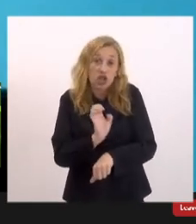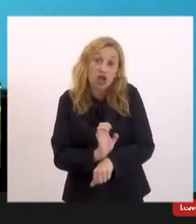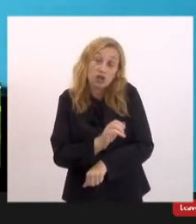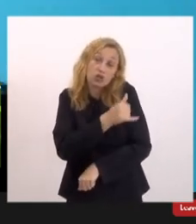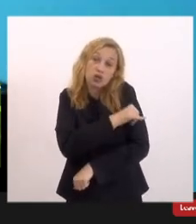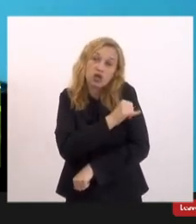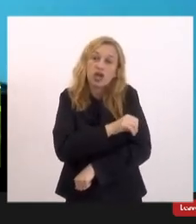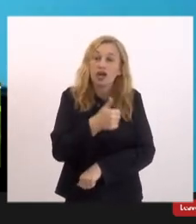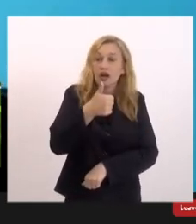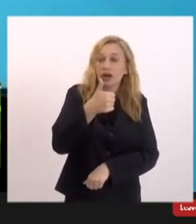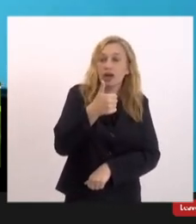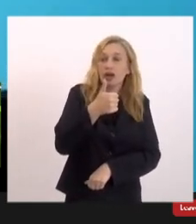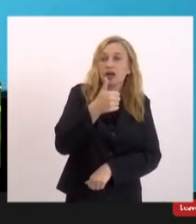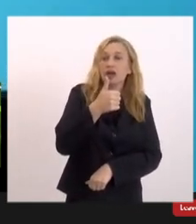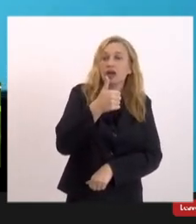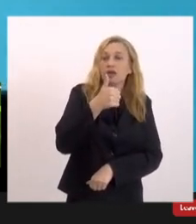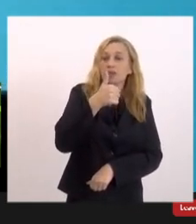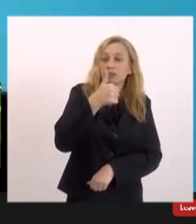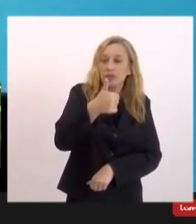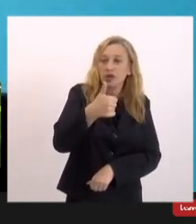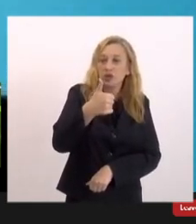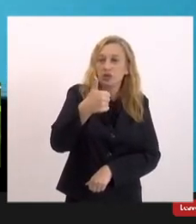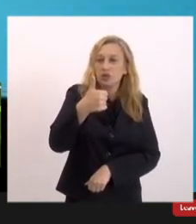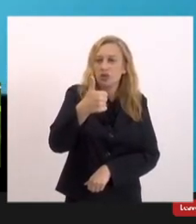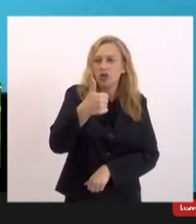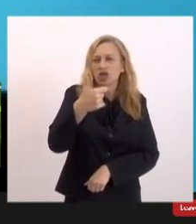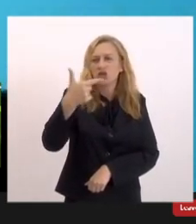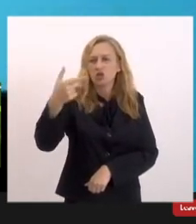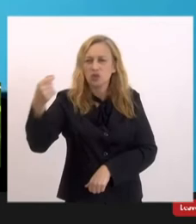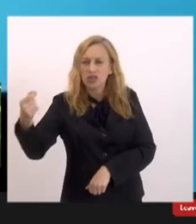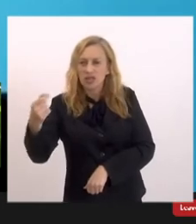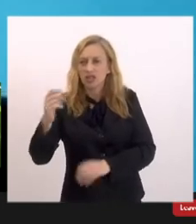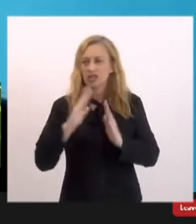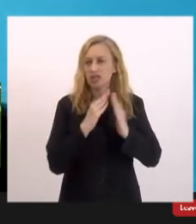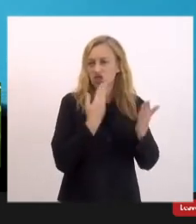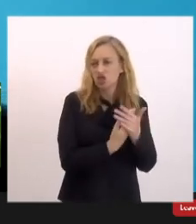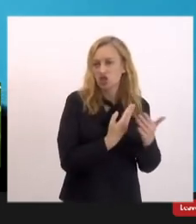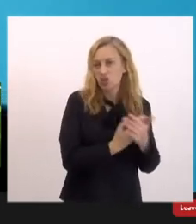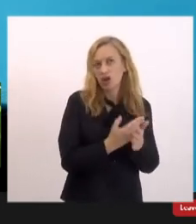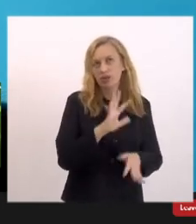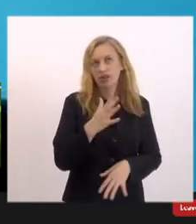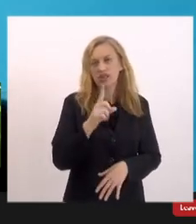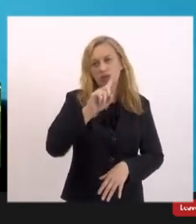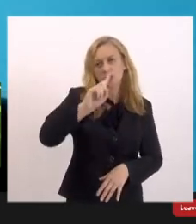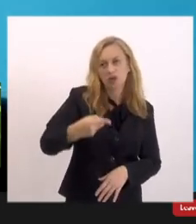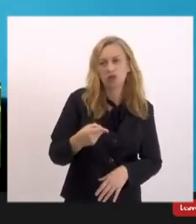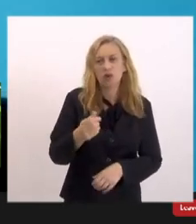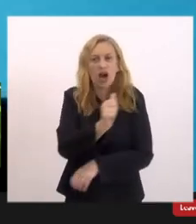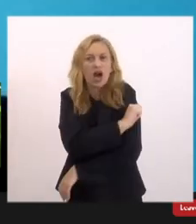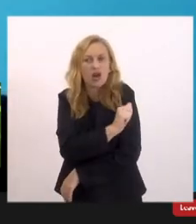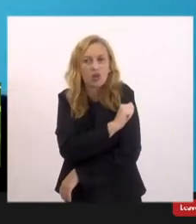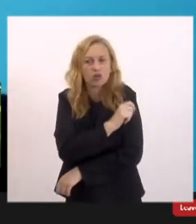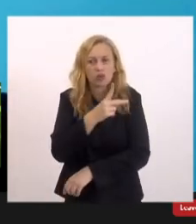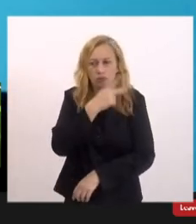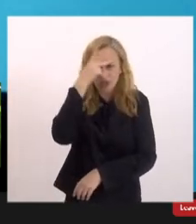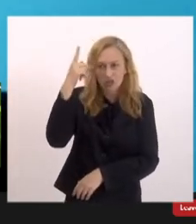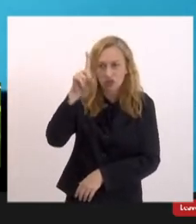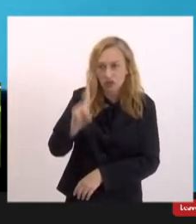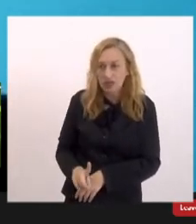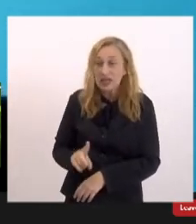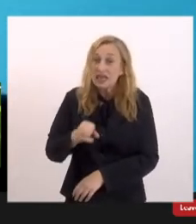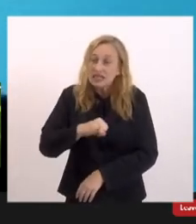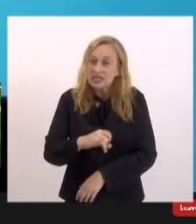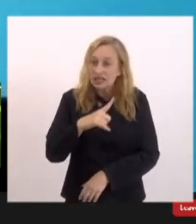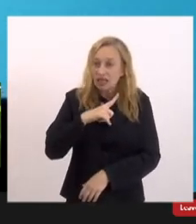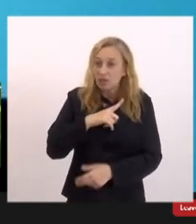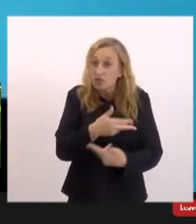tem 1.200 escolas e algo em torno de 1.000 alunos com deficiência. Bom, se a gente tem milhares de